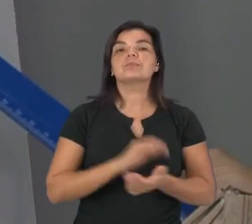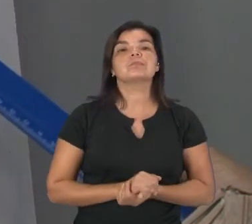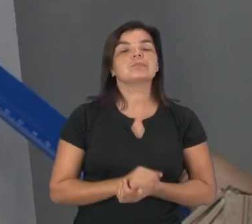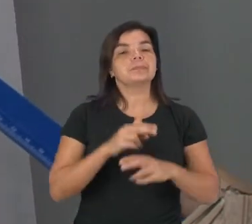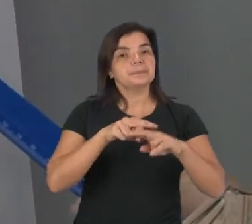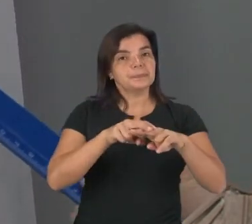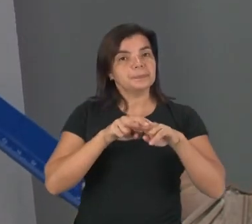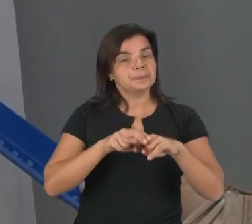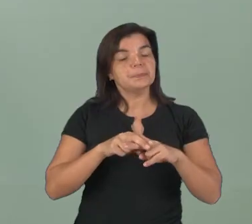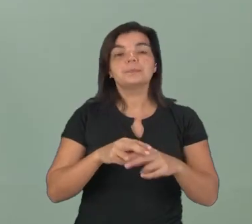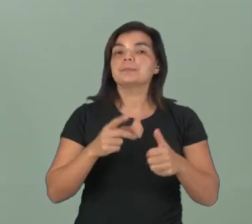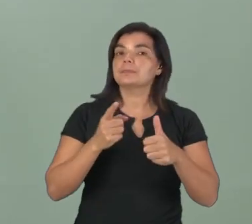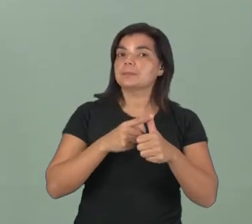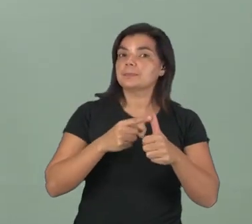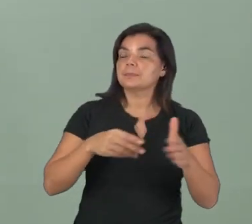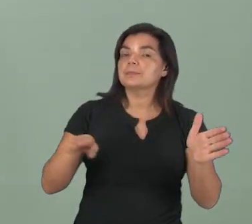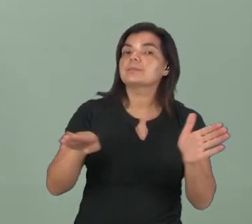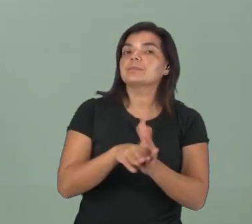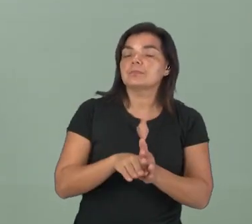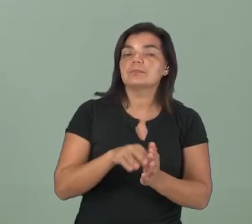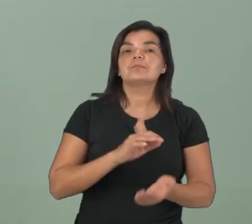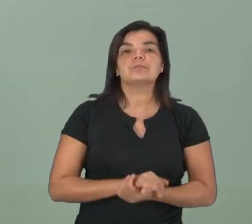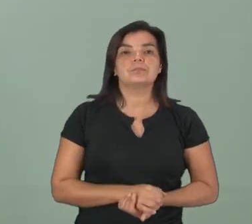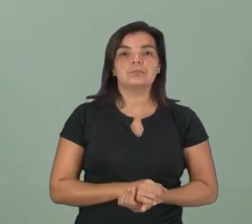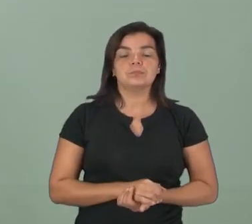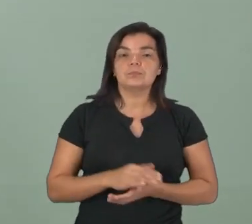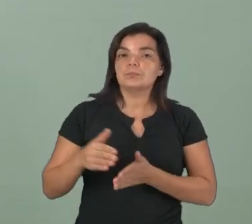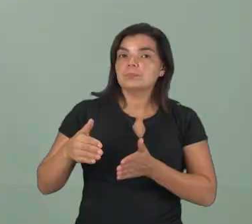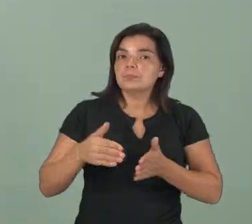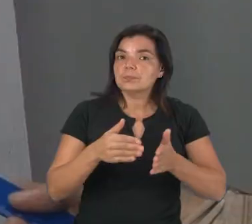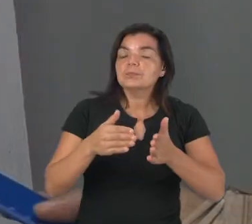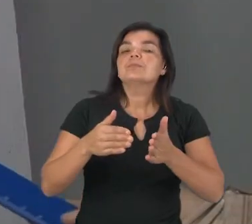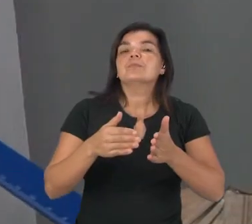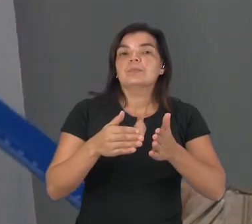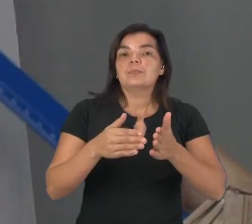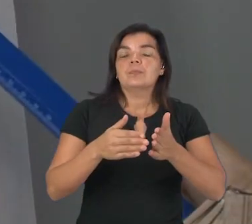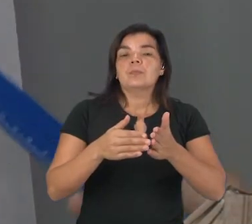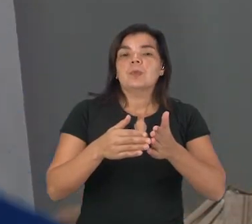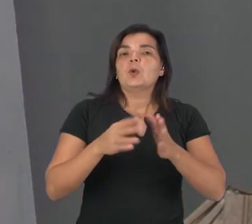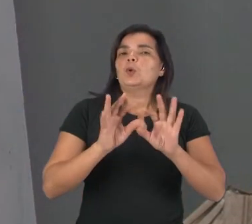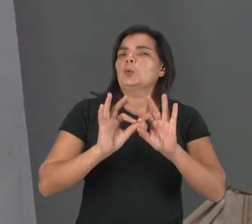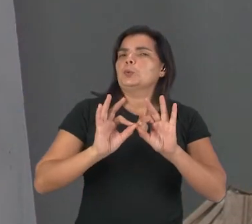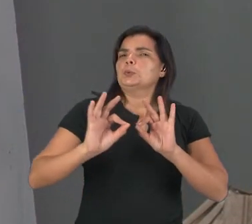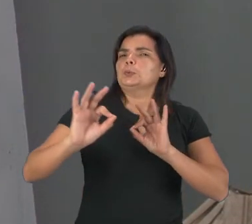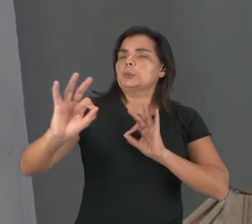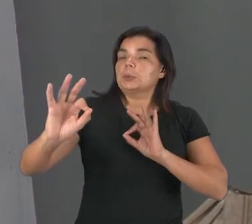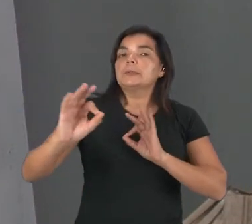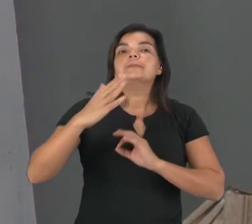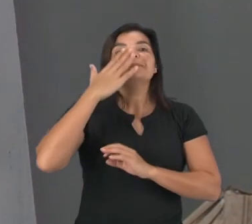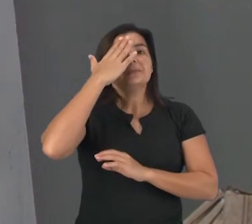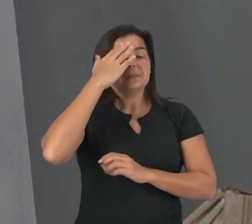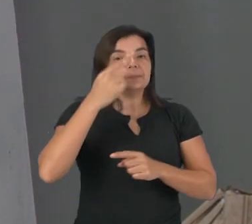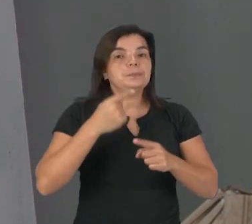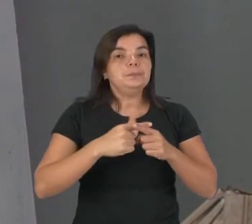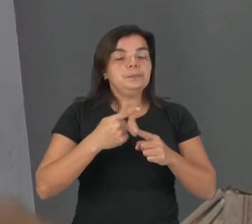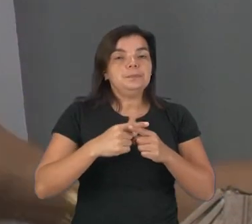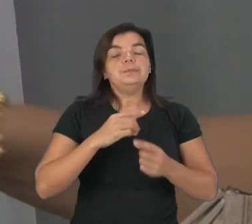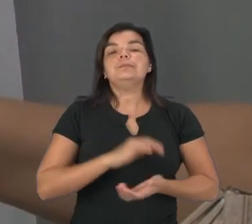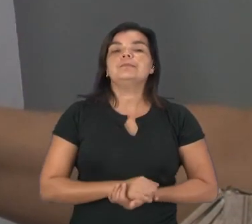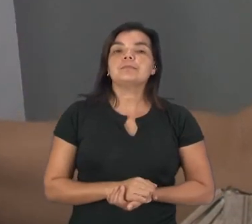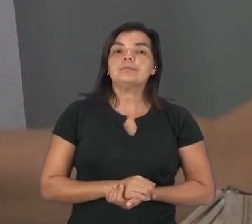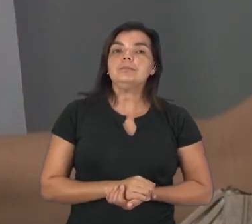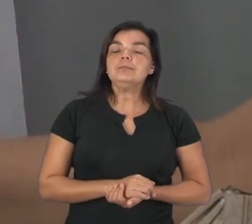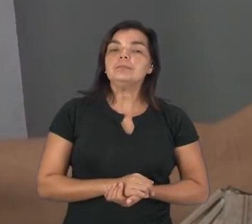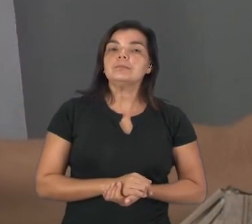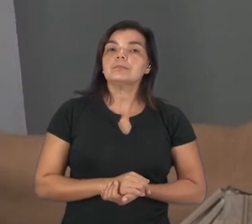por isso que ele chegou primeiro, porque o caminho que ela seguiu era mais longe. E sabe por onde ele foi?